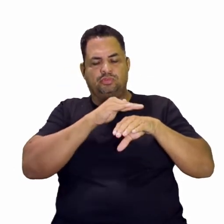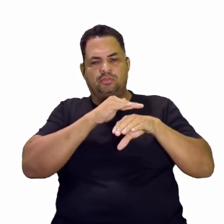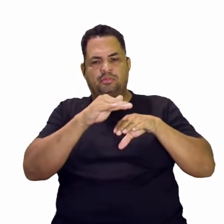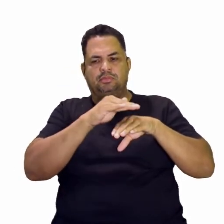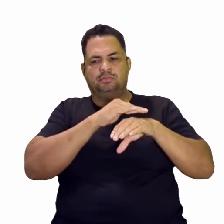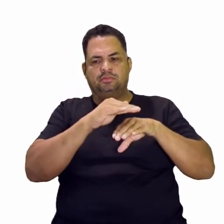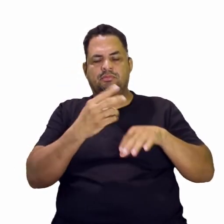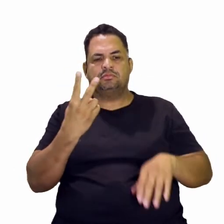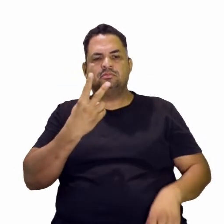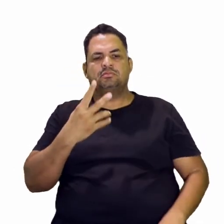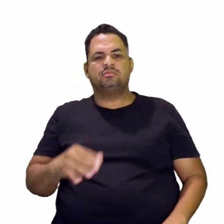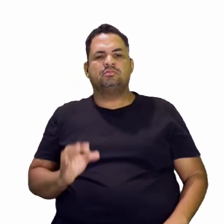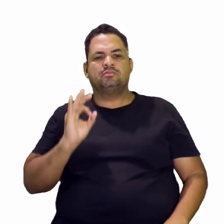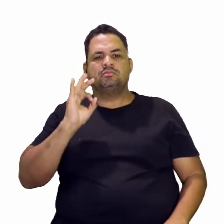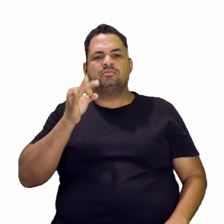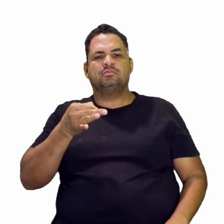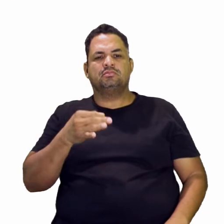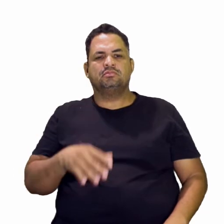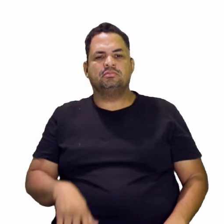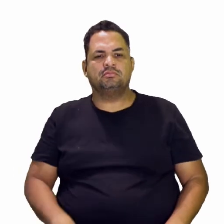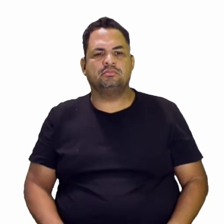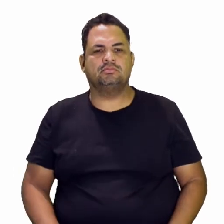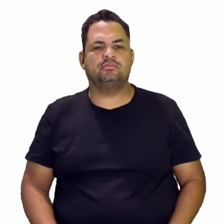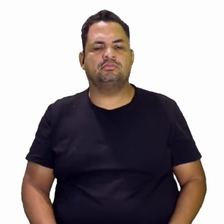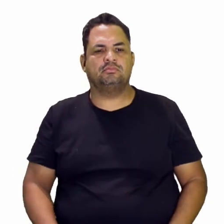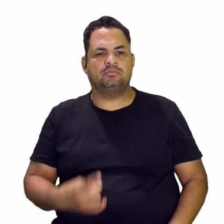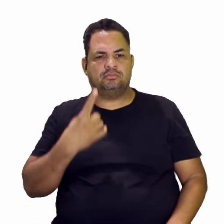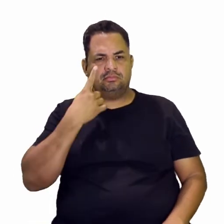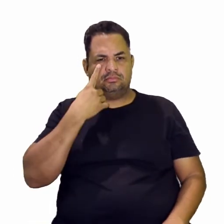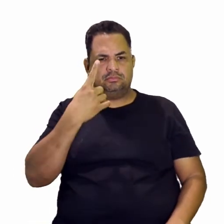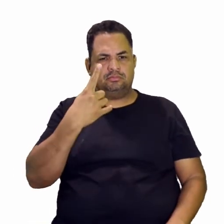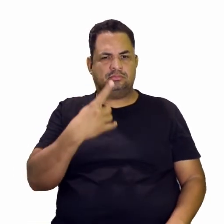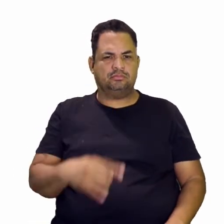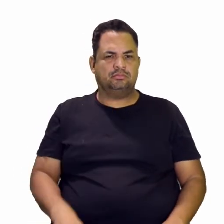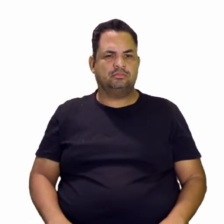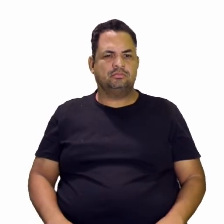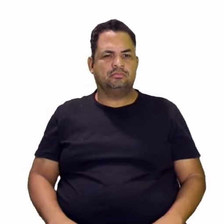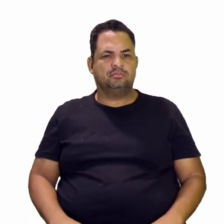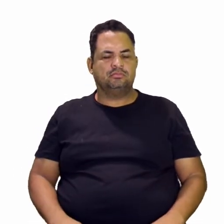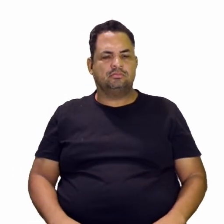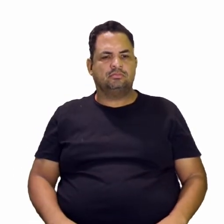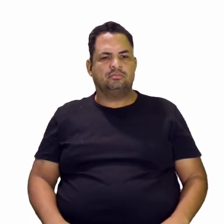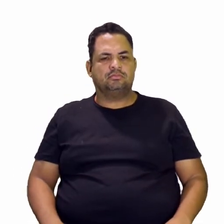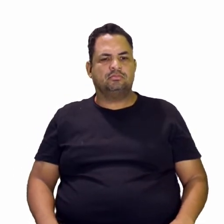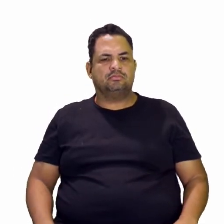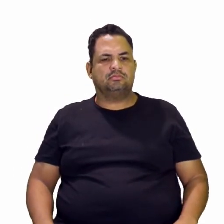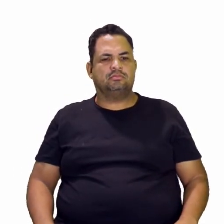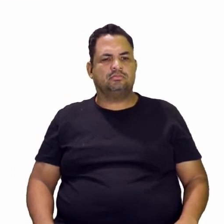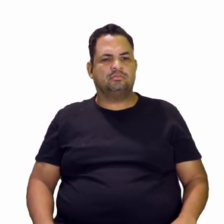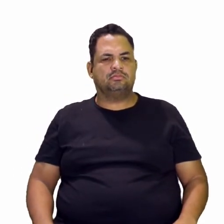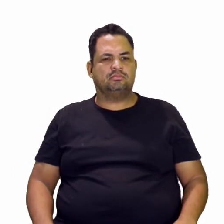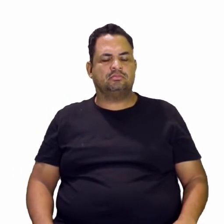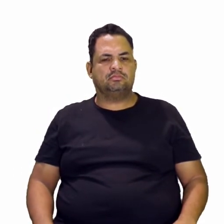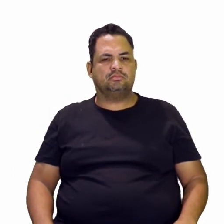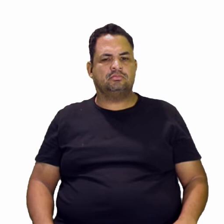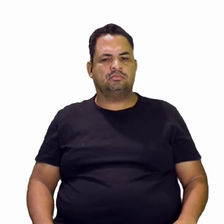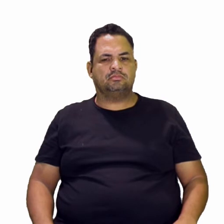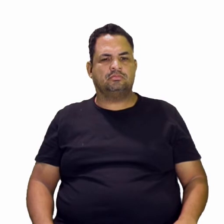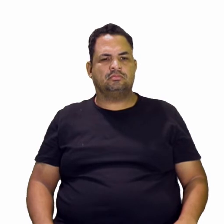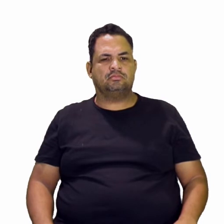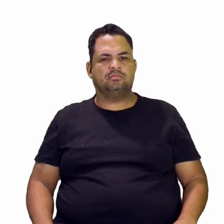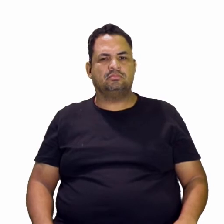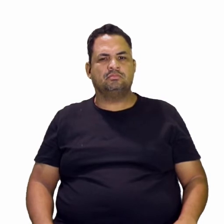falou ali, certo? Então, aqui você consegue visualizar aí, ó, a cabeça, né, e a cauda e a parte com a